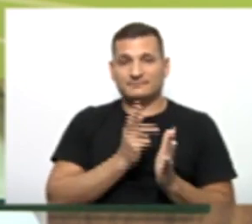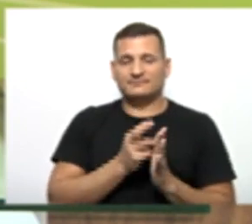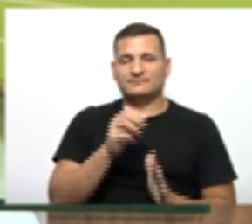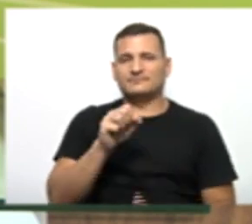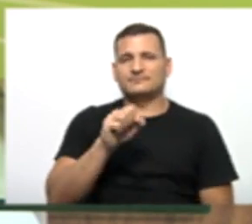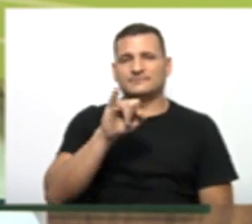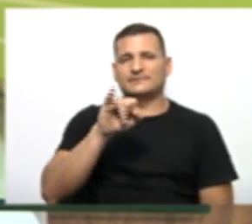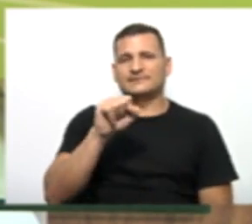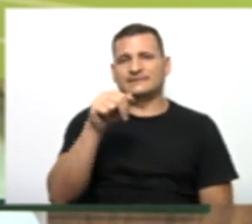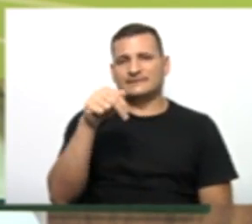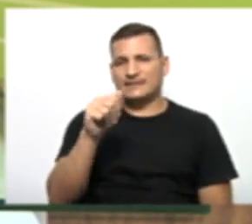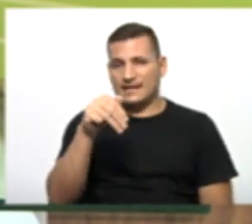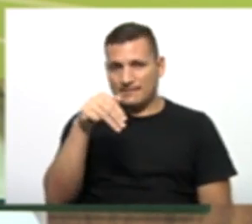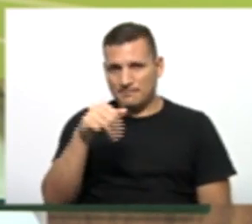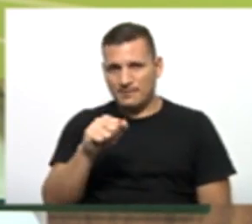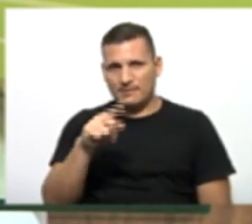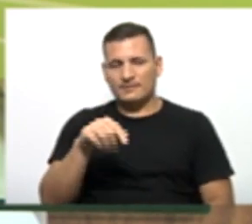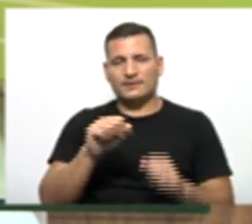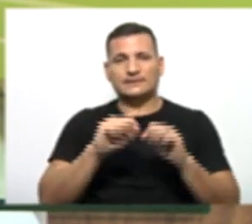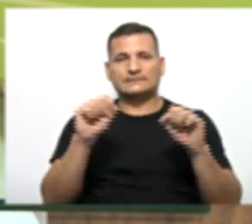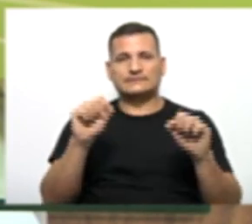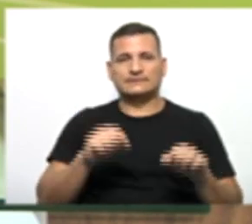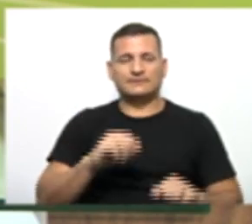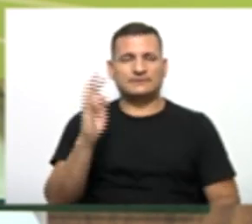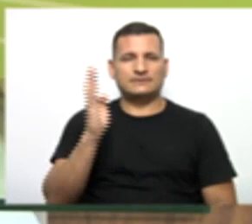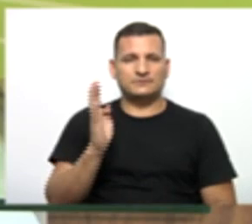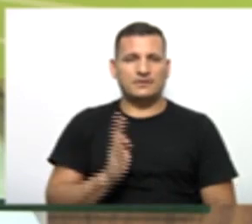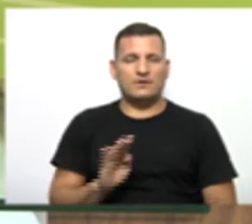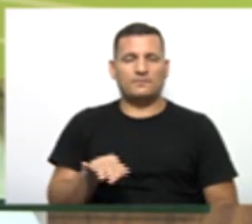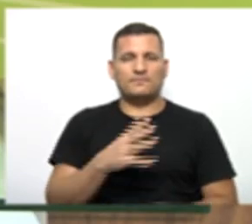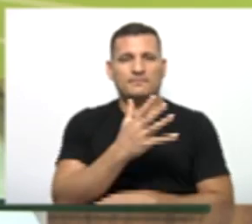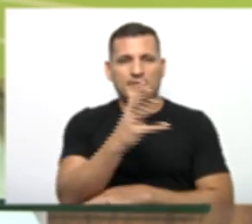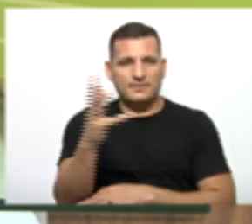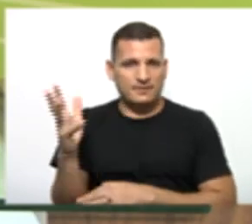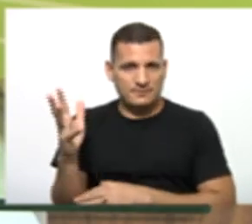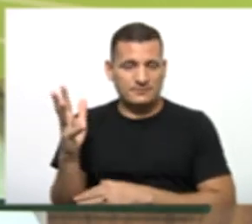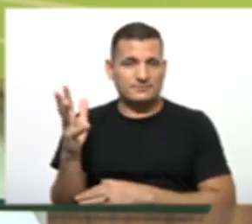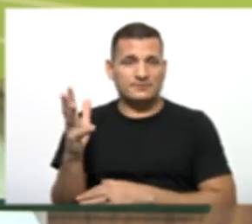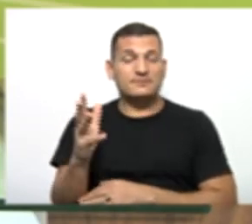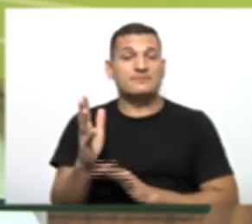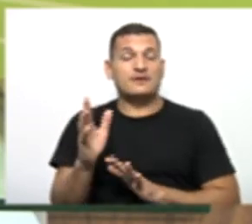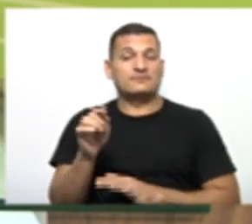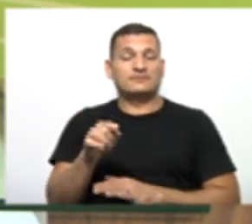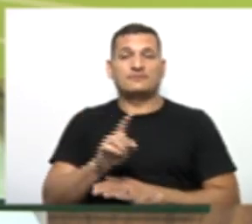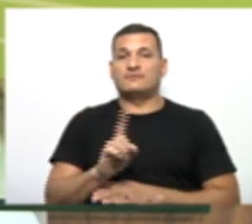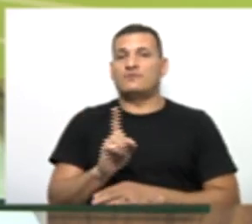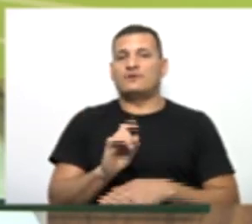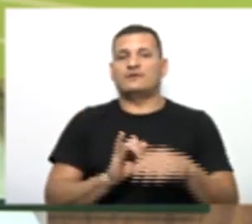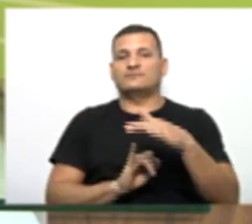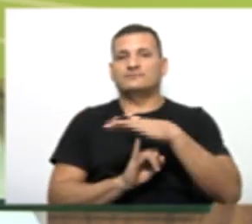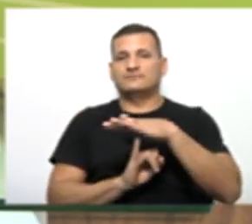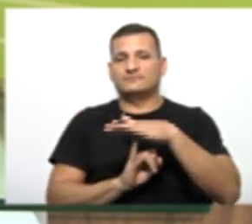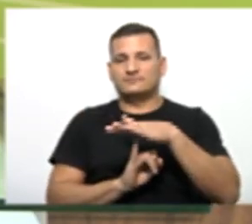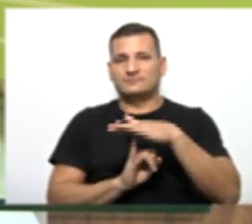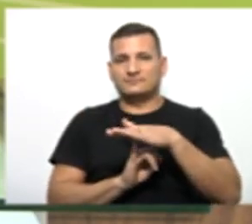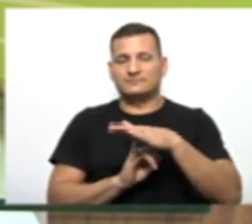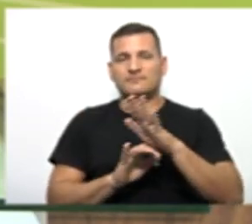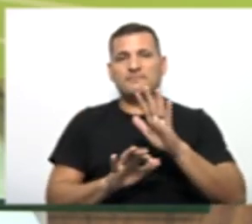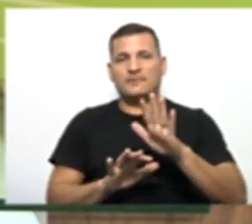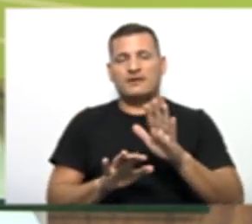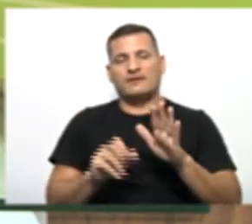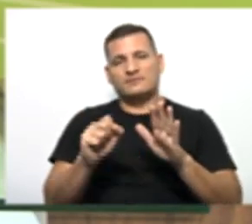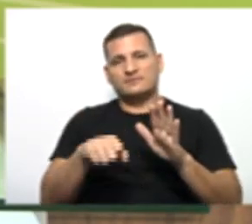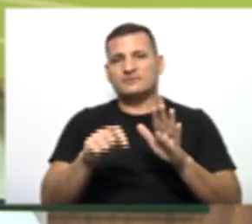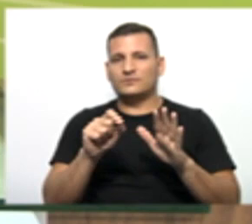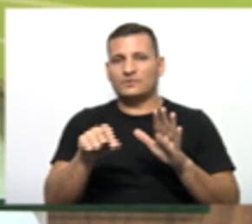é o Sistema Nacional do Meio Ambiente e que não é uma instituição, mas sim um